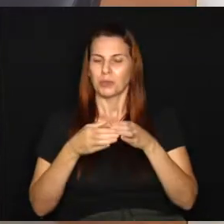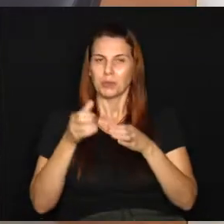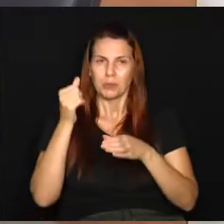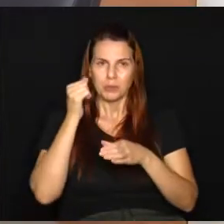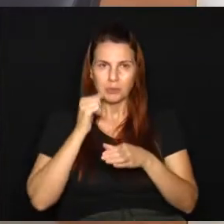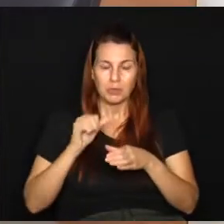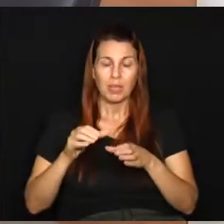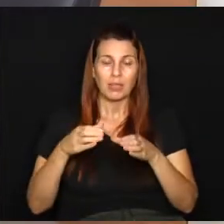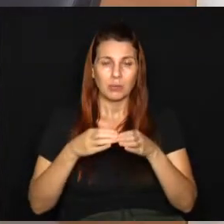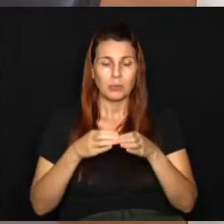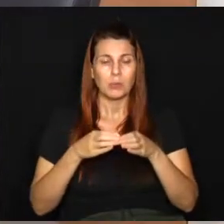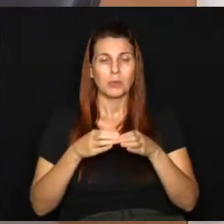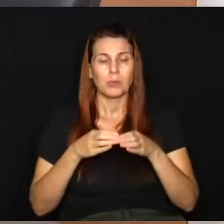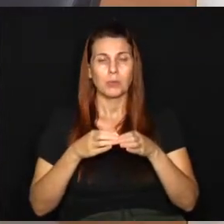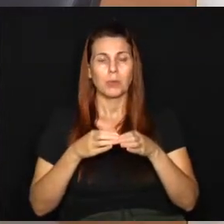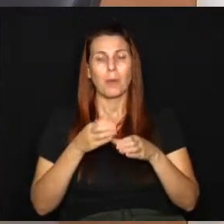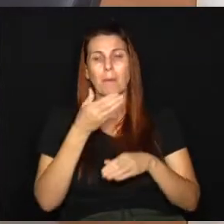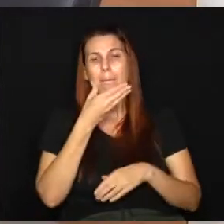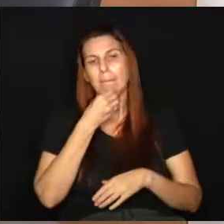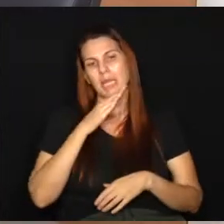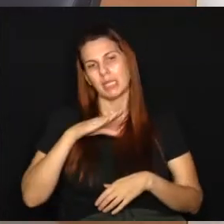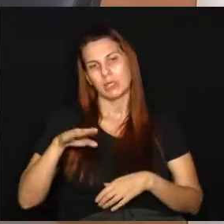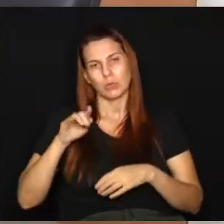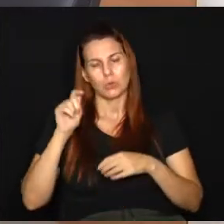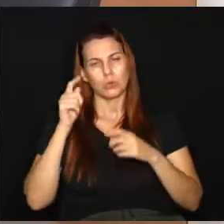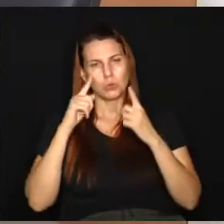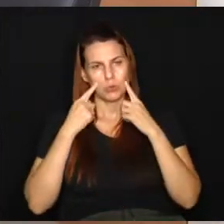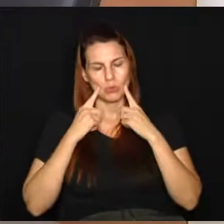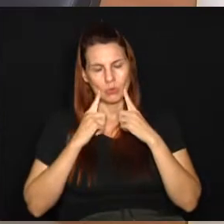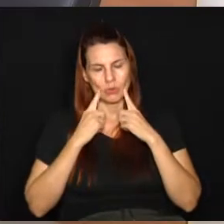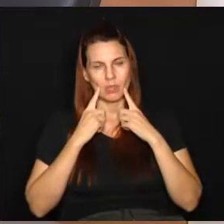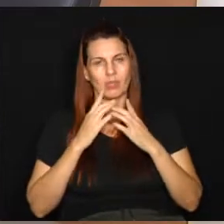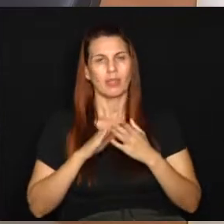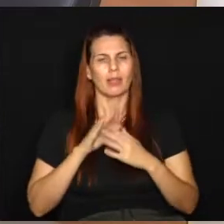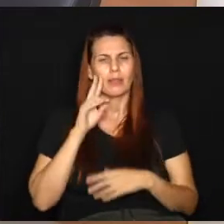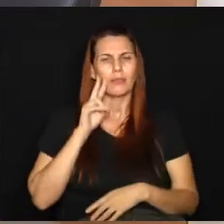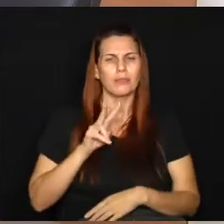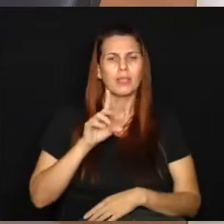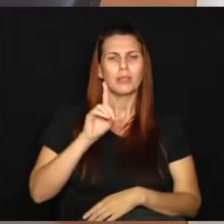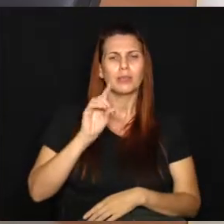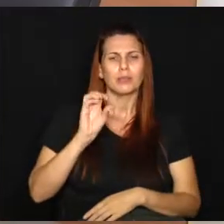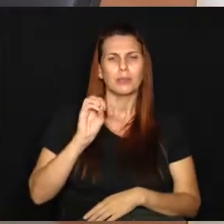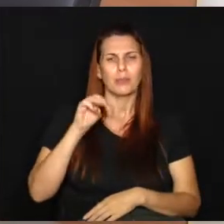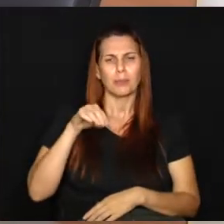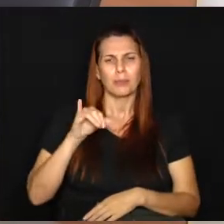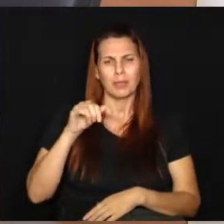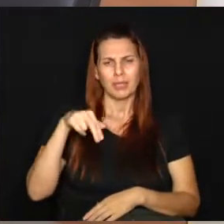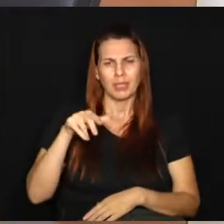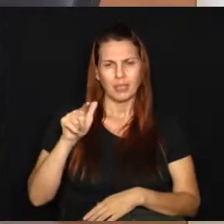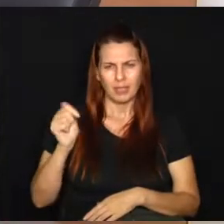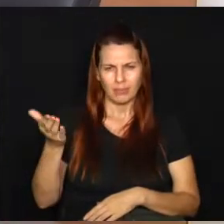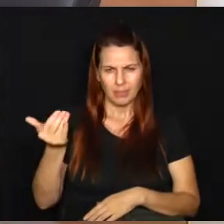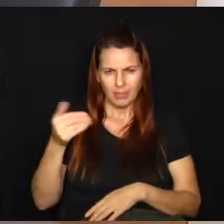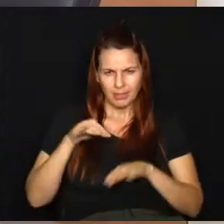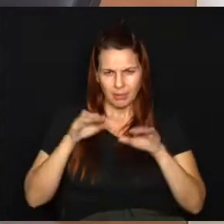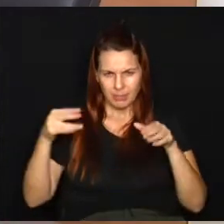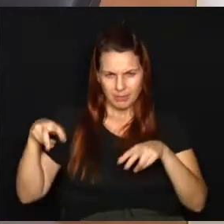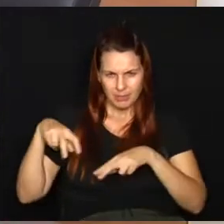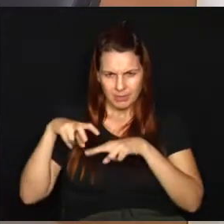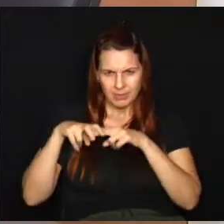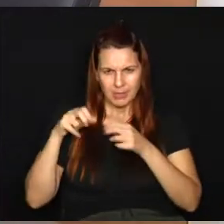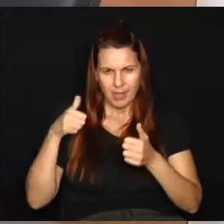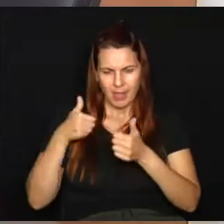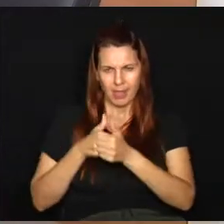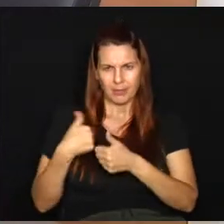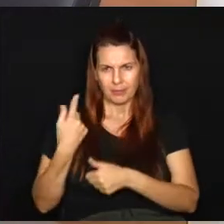Menino Chorão. Eu vi a Domingas. A Domingas. Vem cá, Domingas. Vem para a mesa também, para cá,